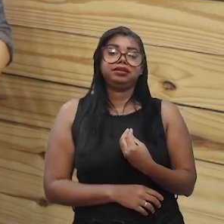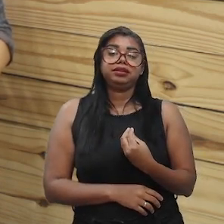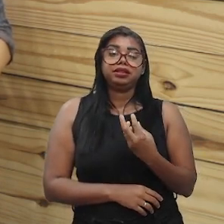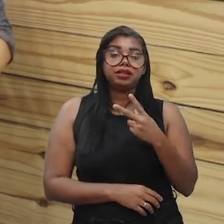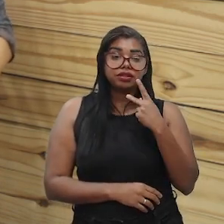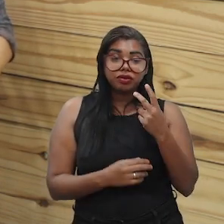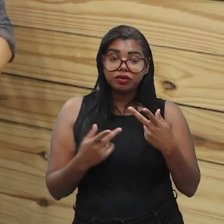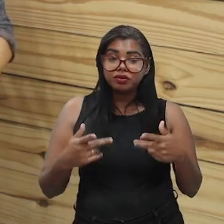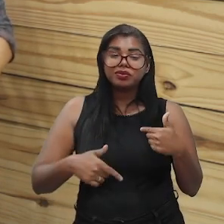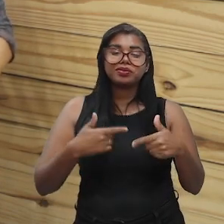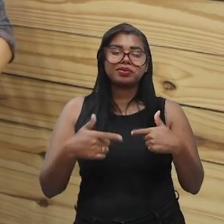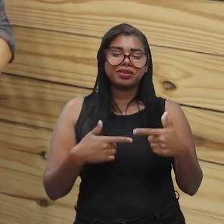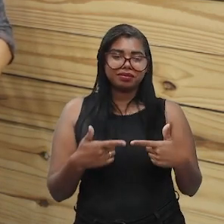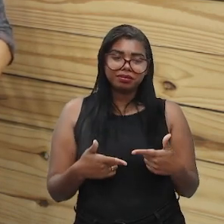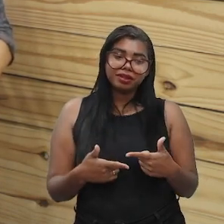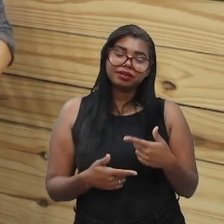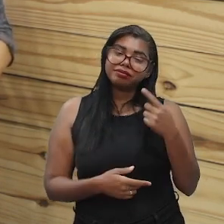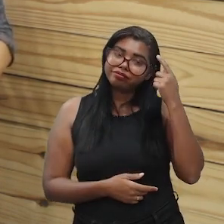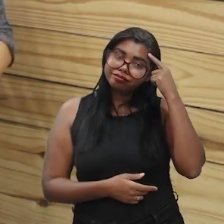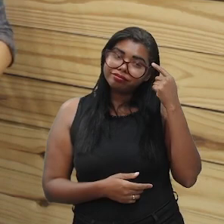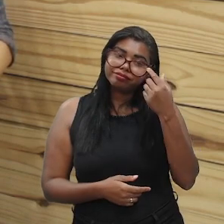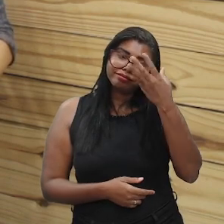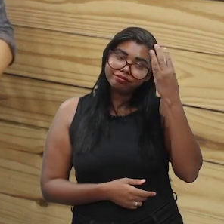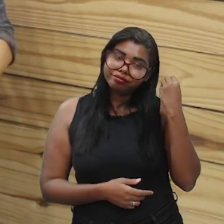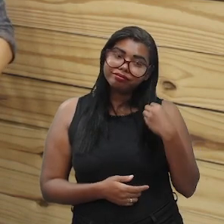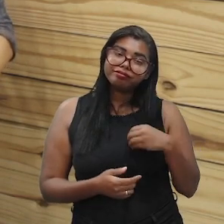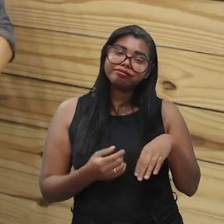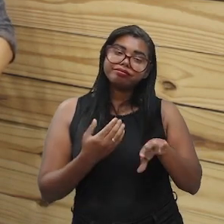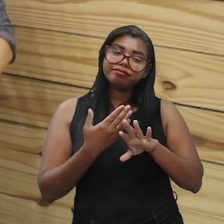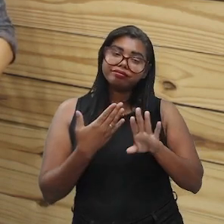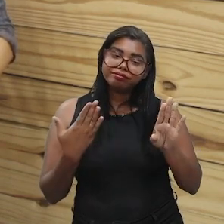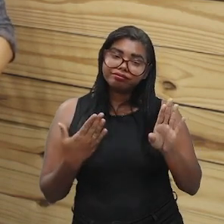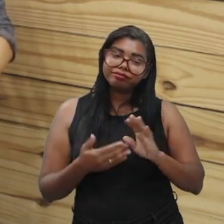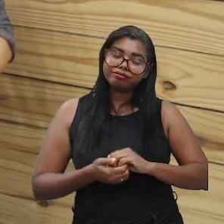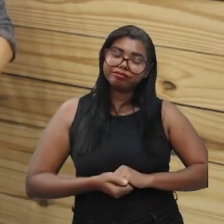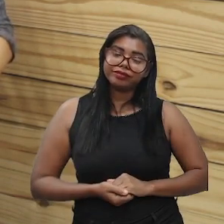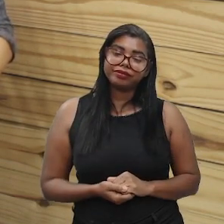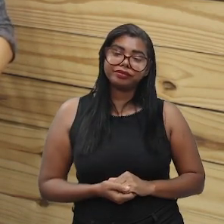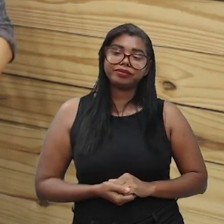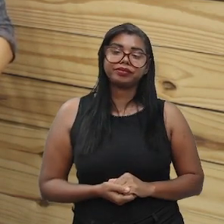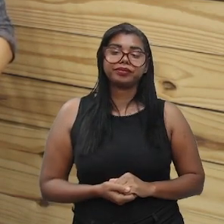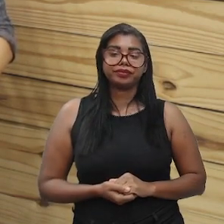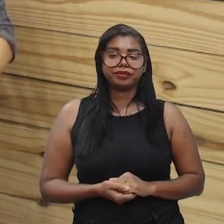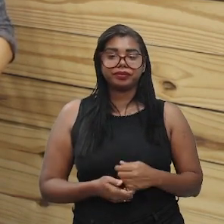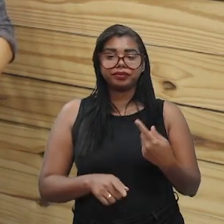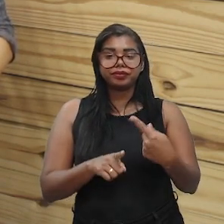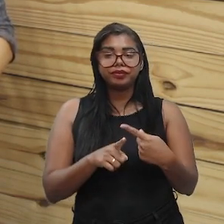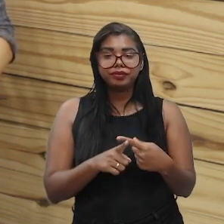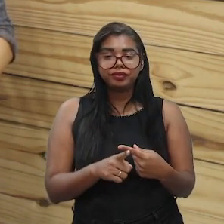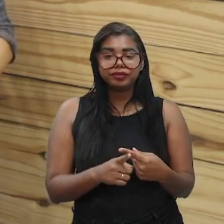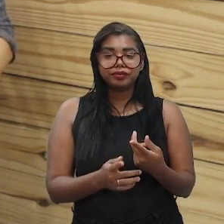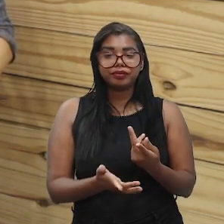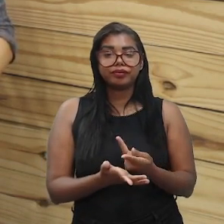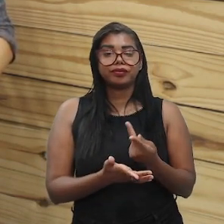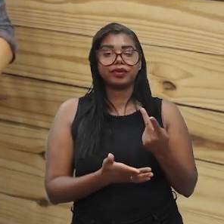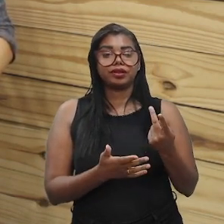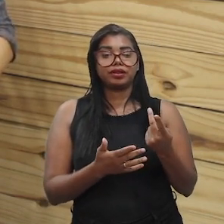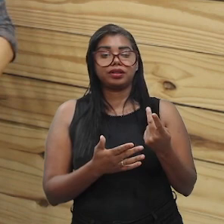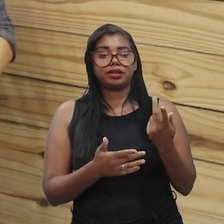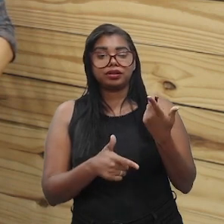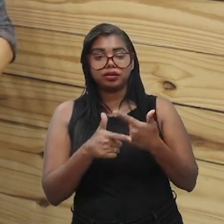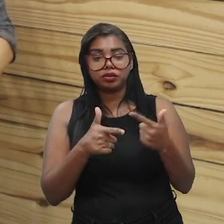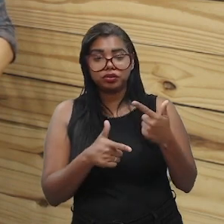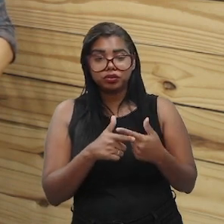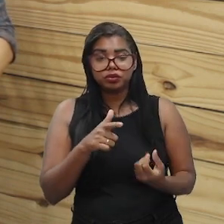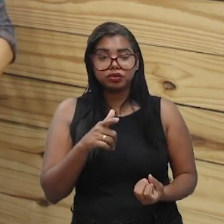de trabalho. E aí é bom a gente deixar isso bem distante ali daquele momento, porque acaba que eu fico trazendo meus problemas